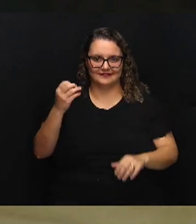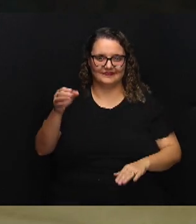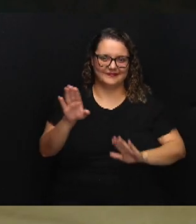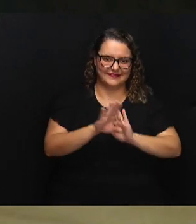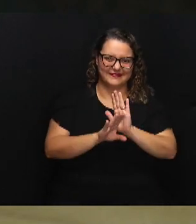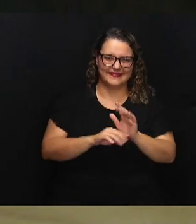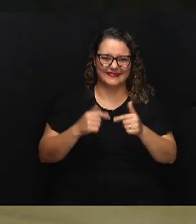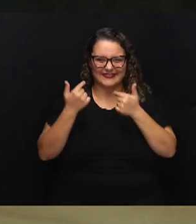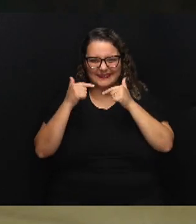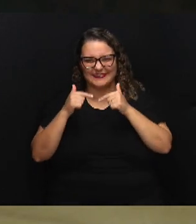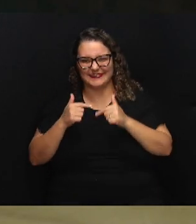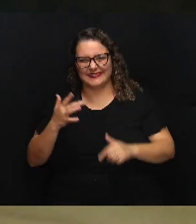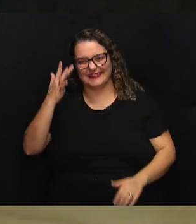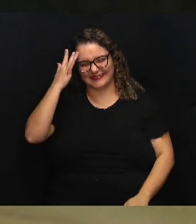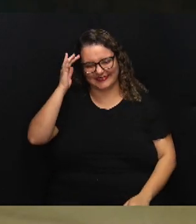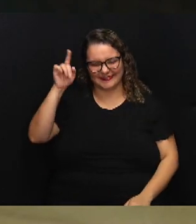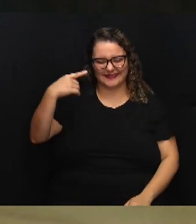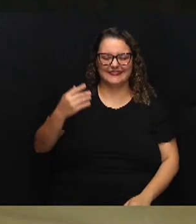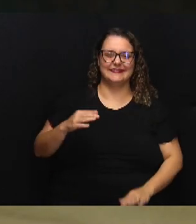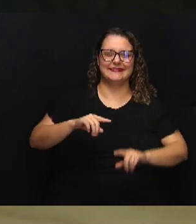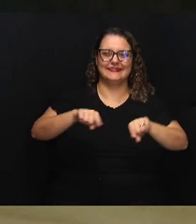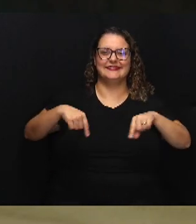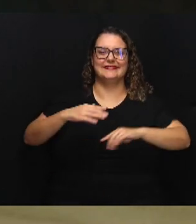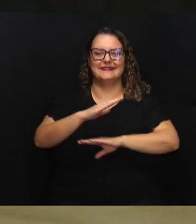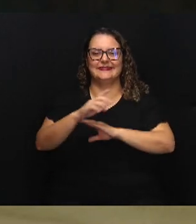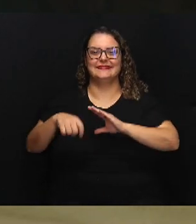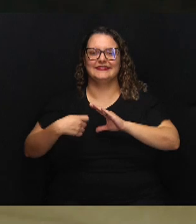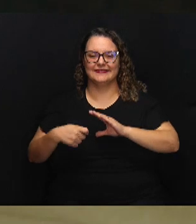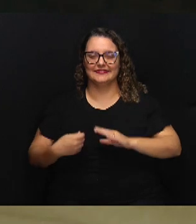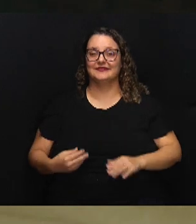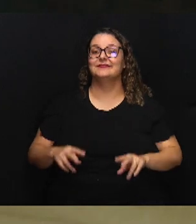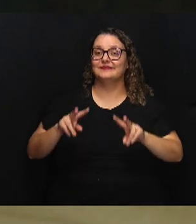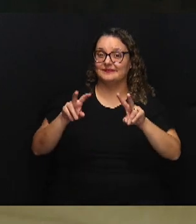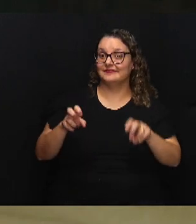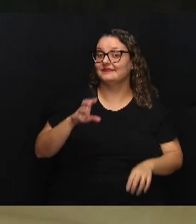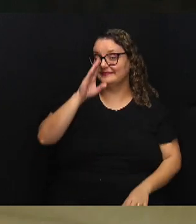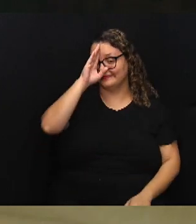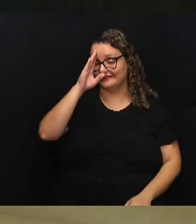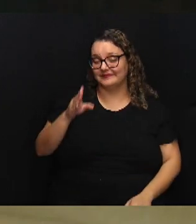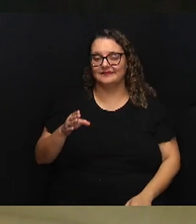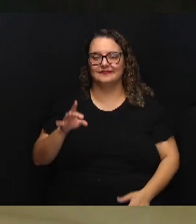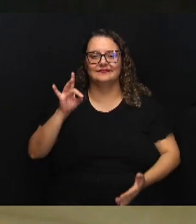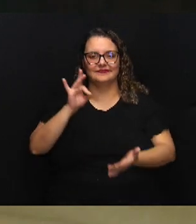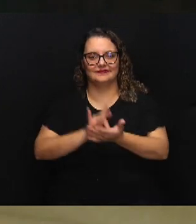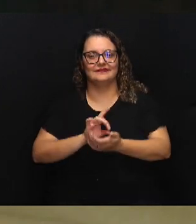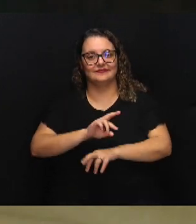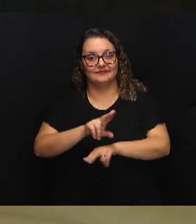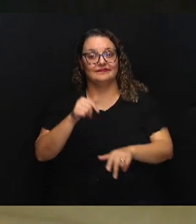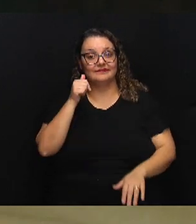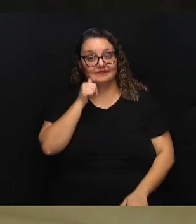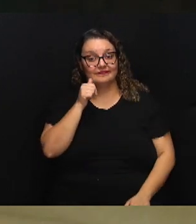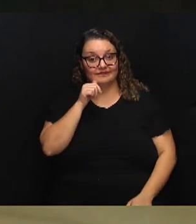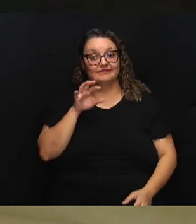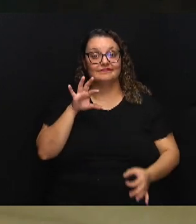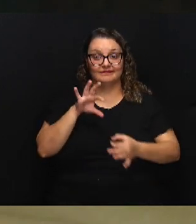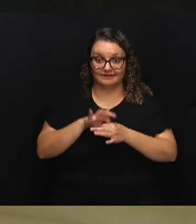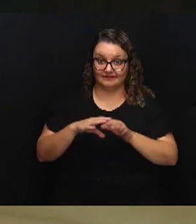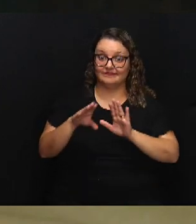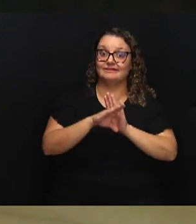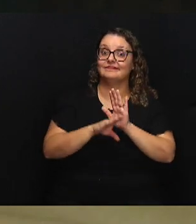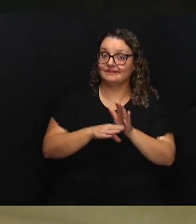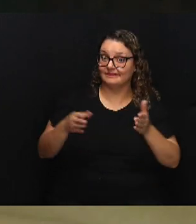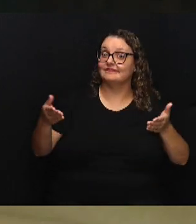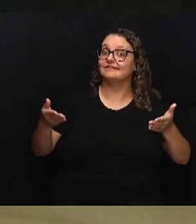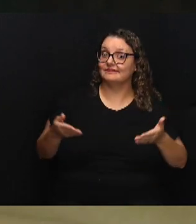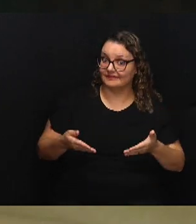viagem. E amanhã, gente, o Estúdio Câmara traz um tema que fala diretamente com a realidade de muitas mulheres, tem conexão com o programa de hoje,